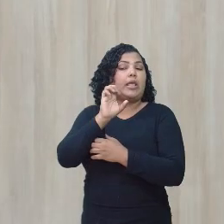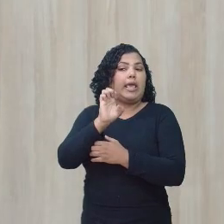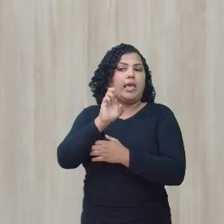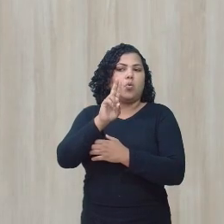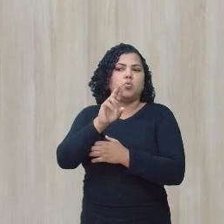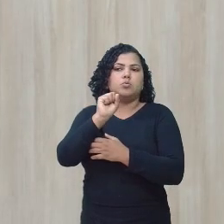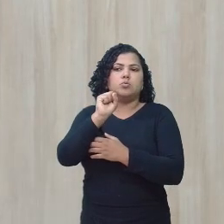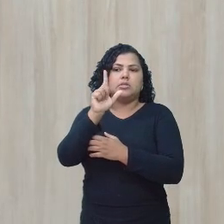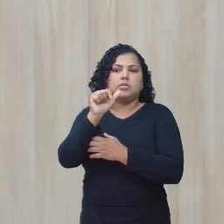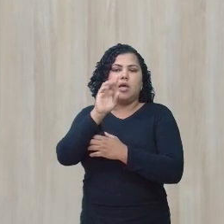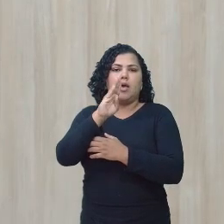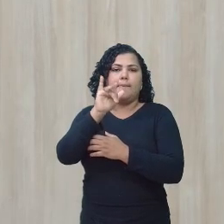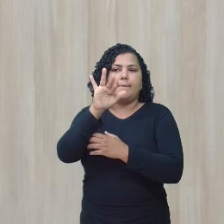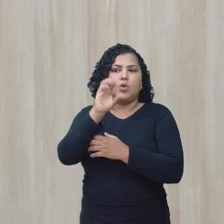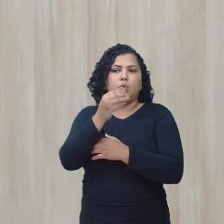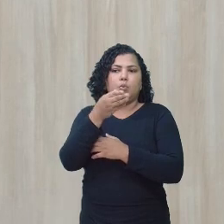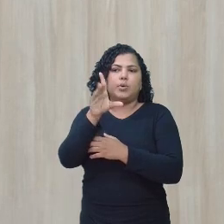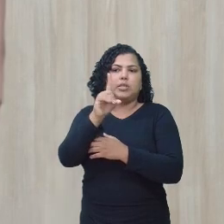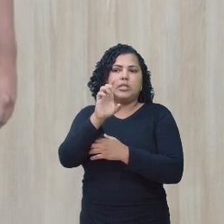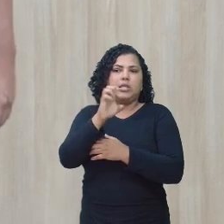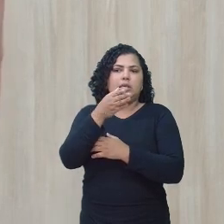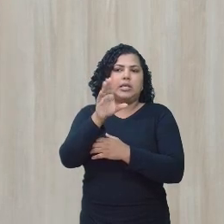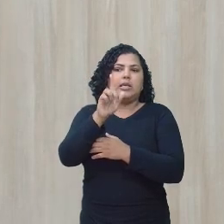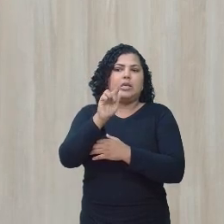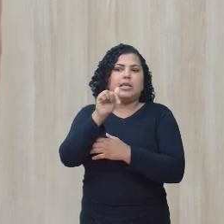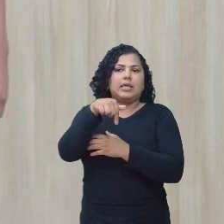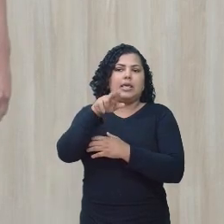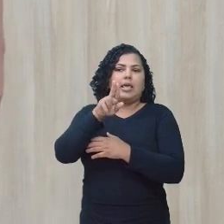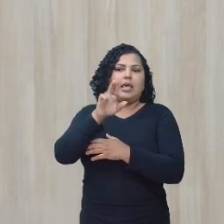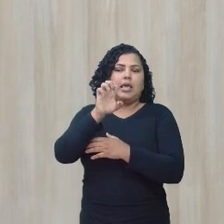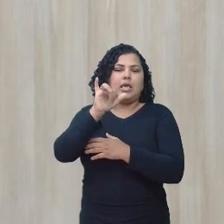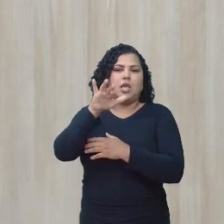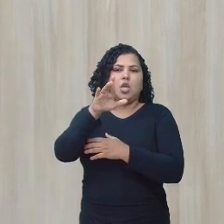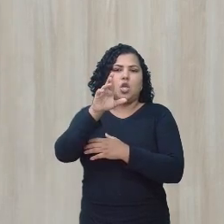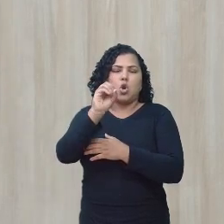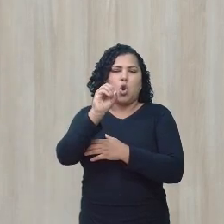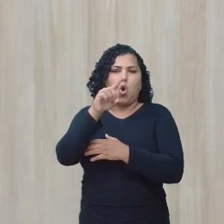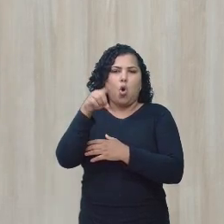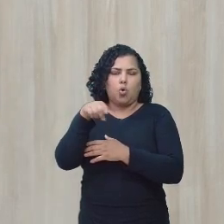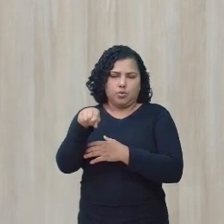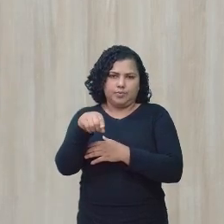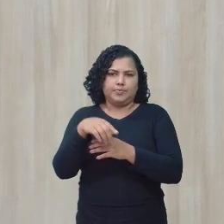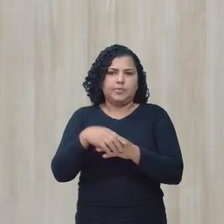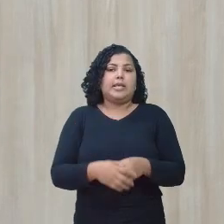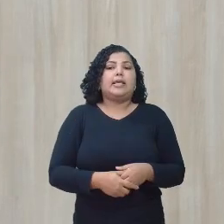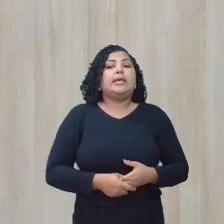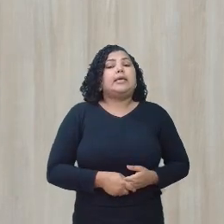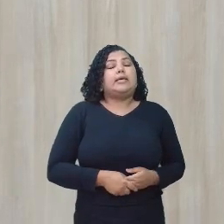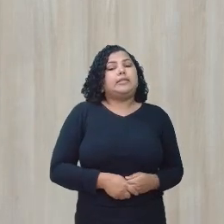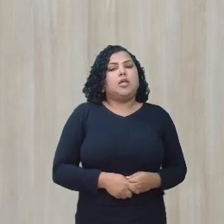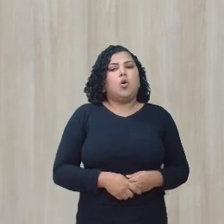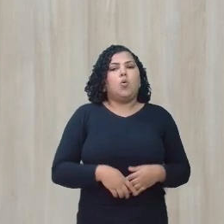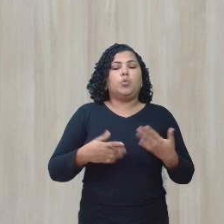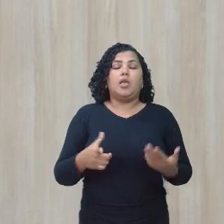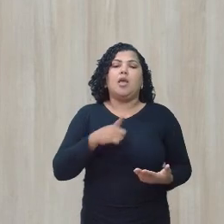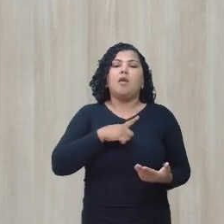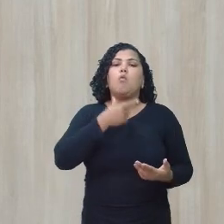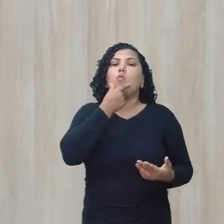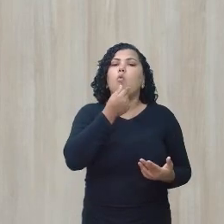por vou citar aqui um historiador chamado Jaime Rodrigues, que ele chama de um infame comércio. Aqui a gente tem